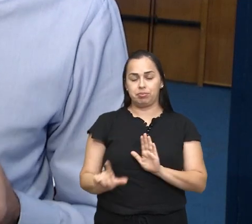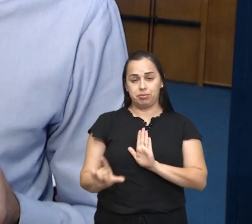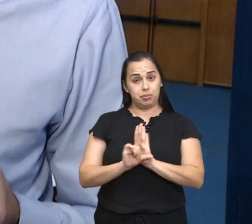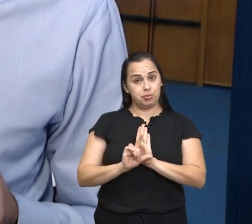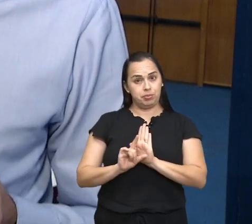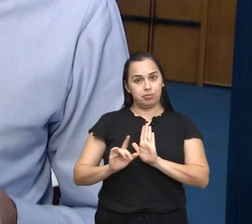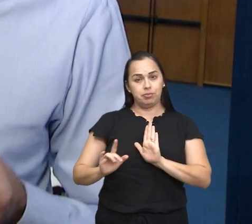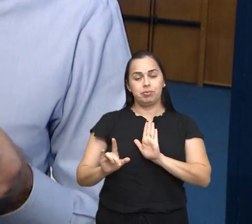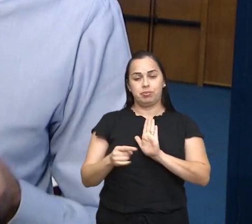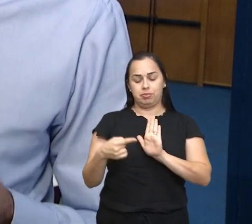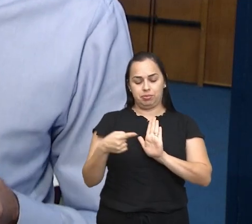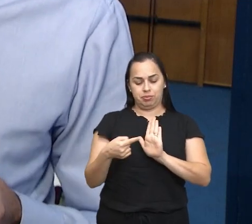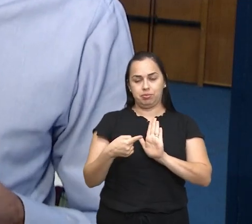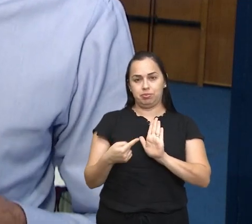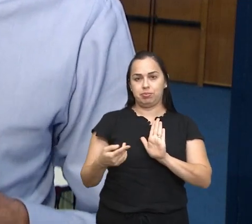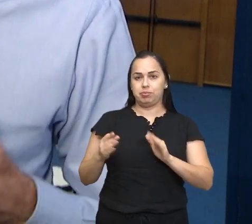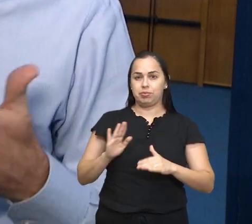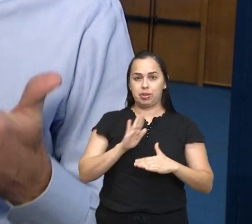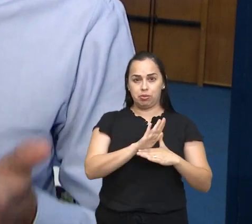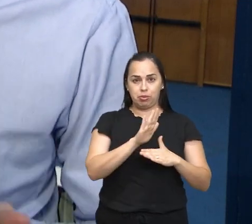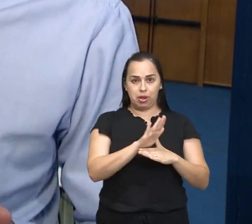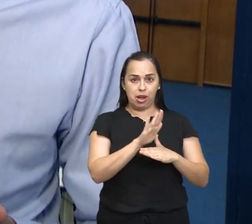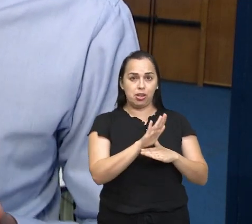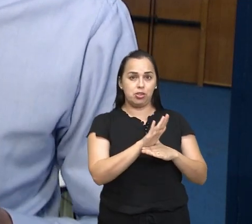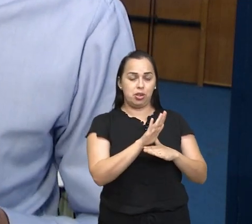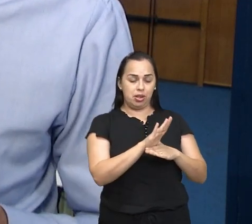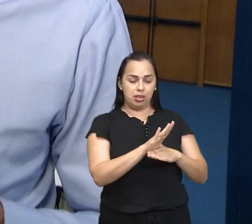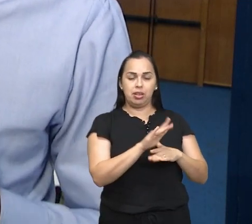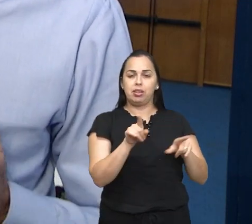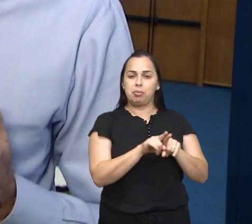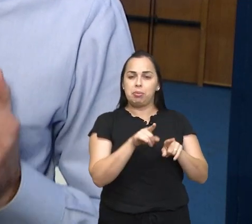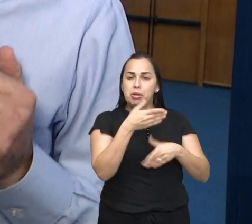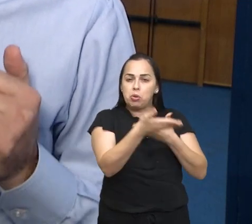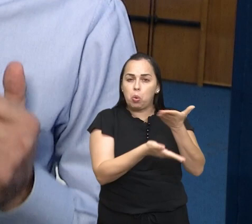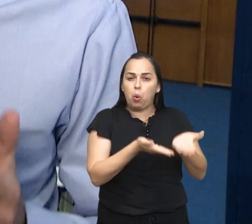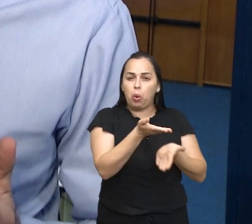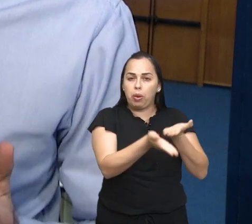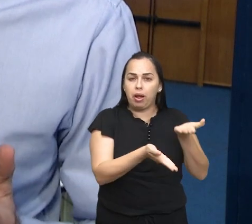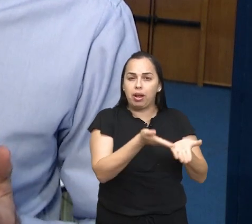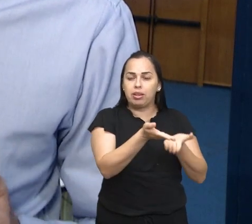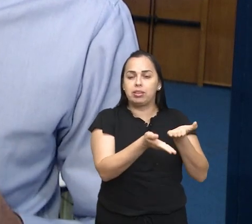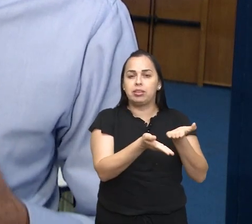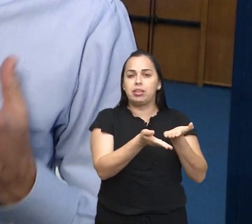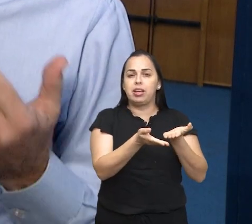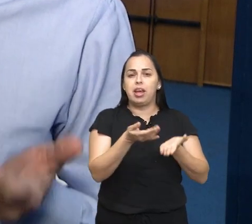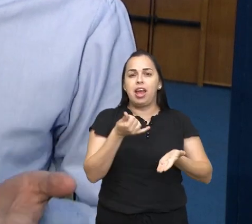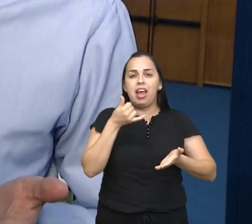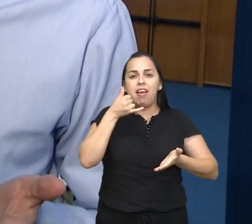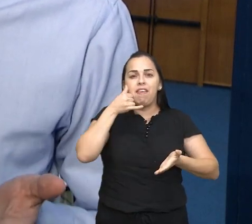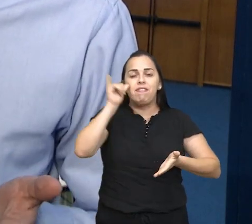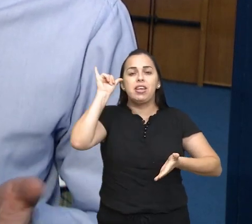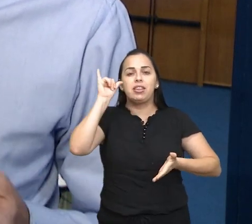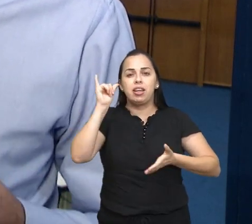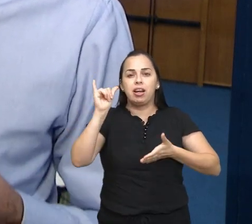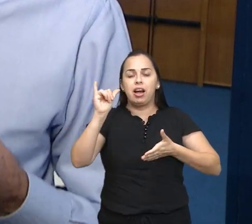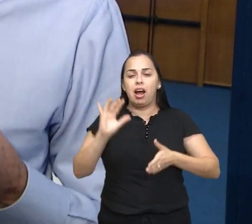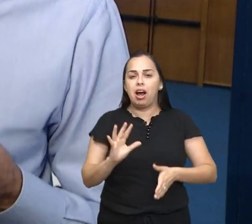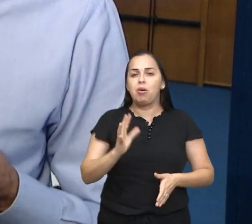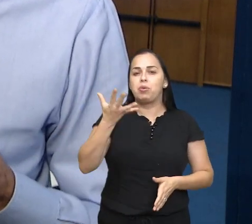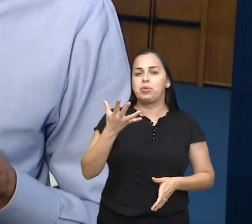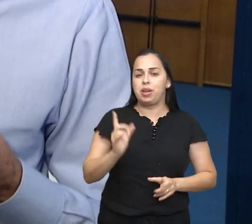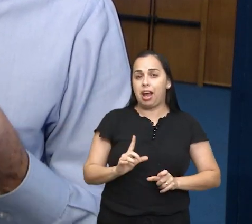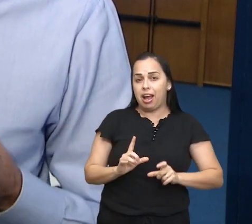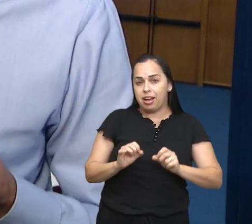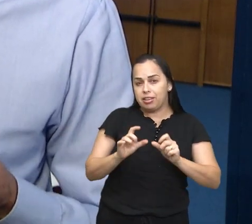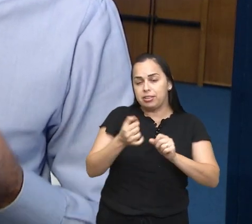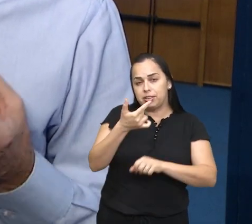ajudar muito no tempo do tratamento, no resultado do tratamento, de evitar metástase ou nova metástase. Então vai